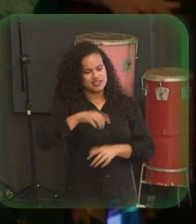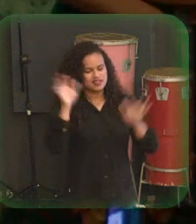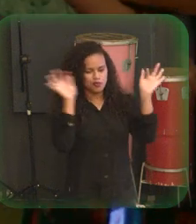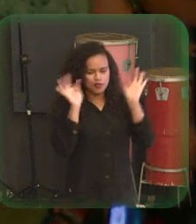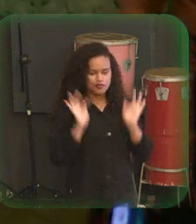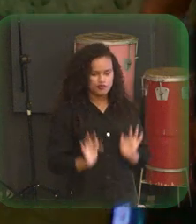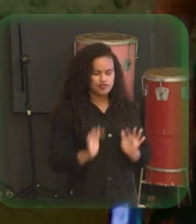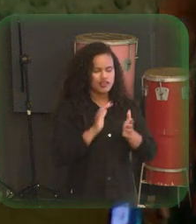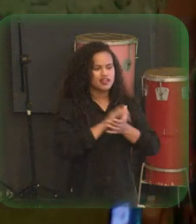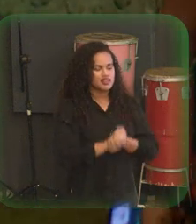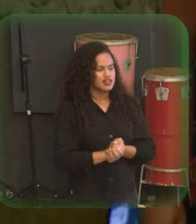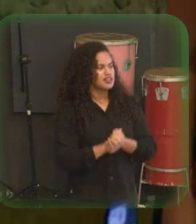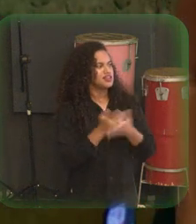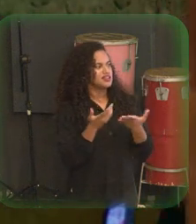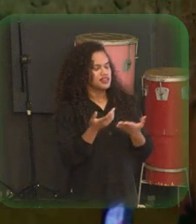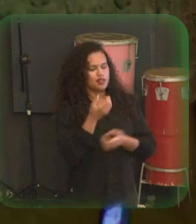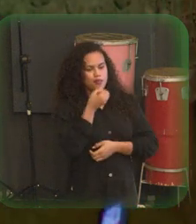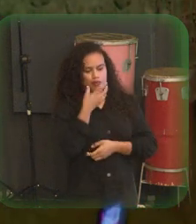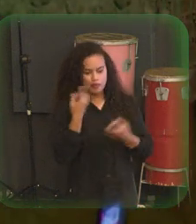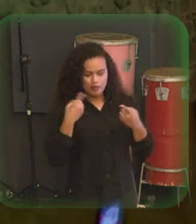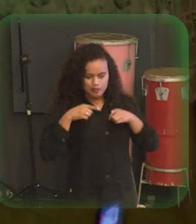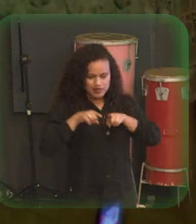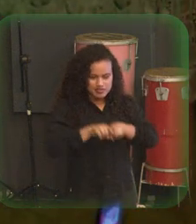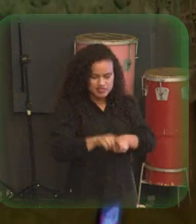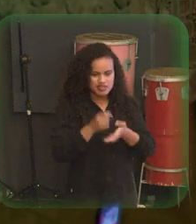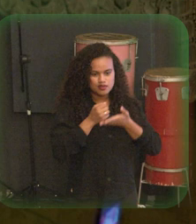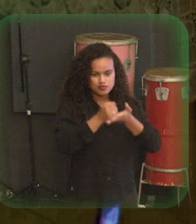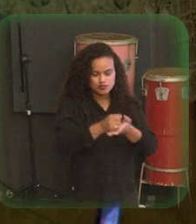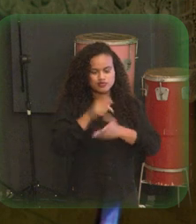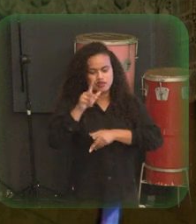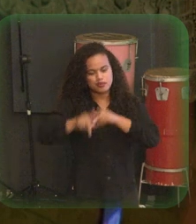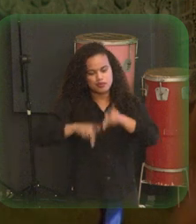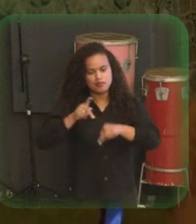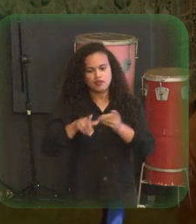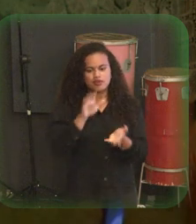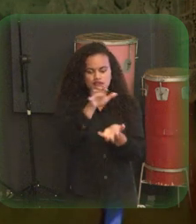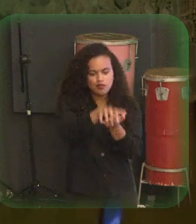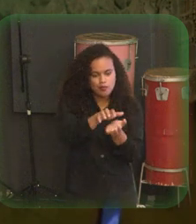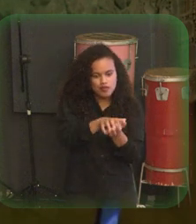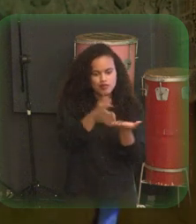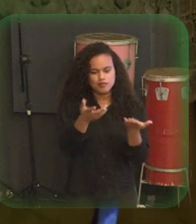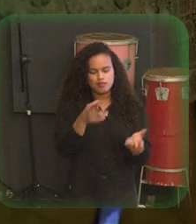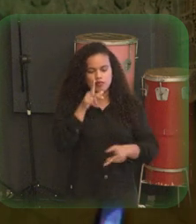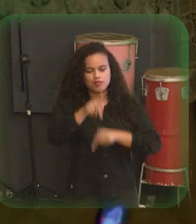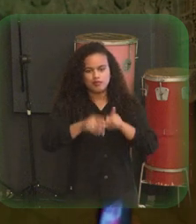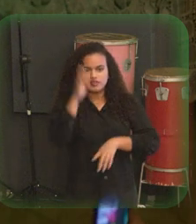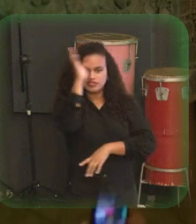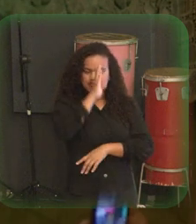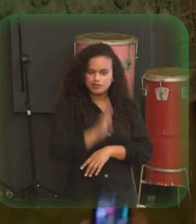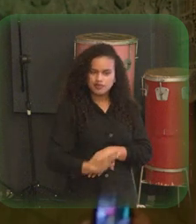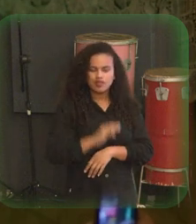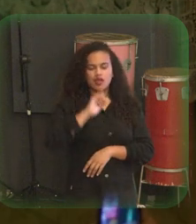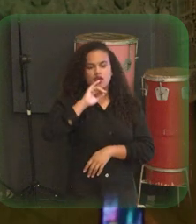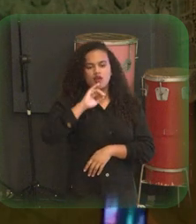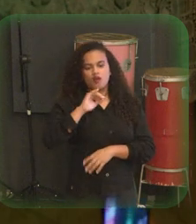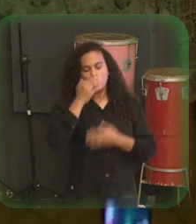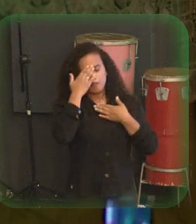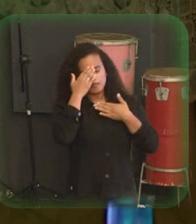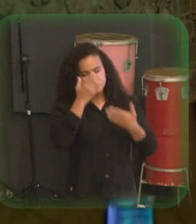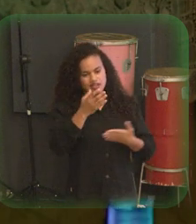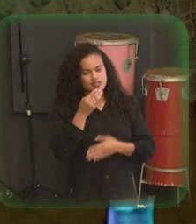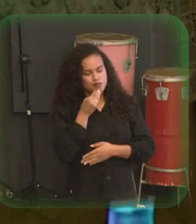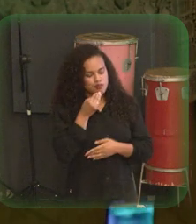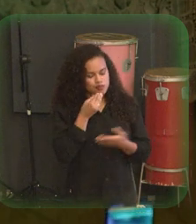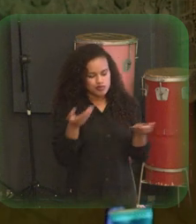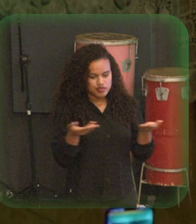em prol do povo de Pernambuco, do povo brasileiro. Então, muito obrigado por essa oportunidade de diálogo.